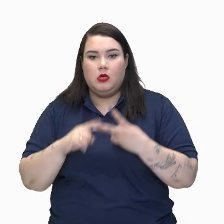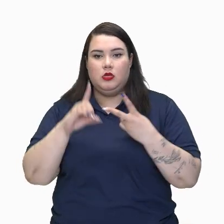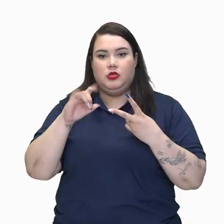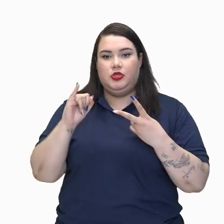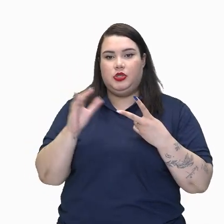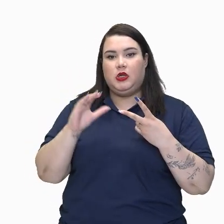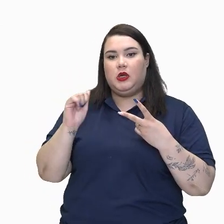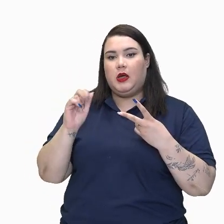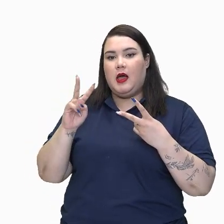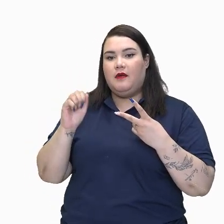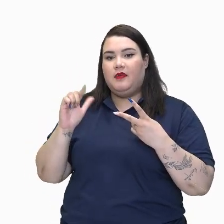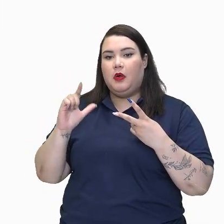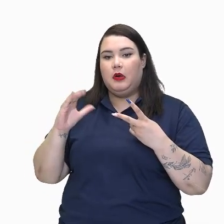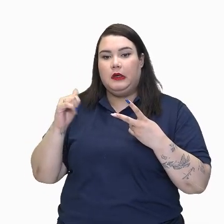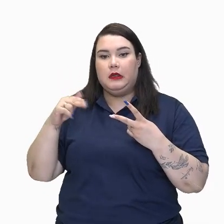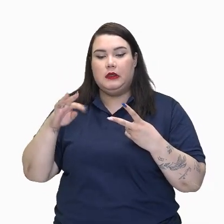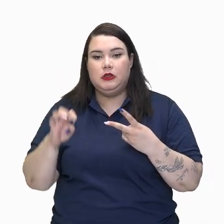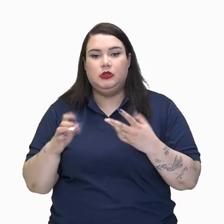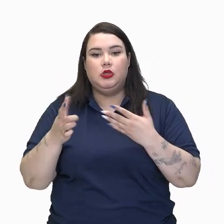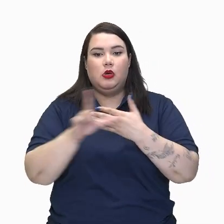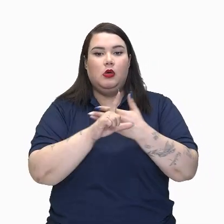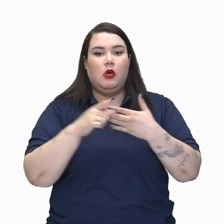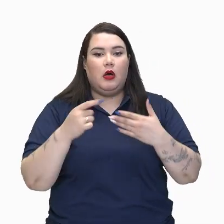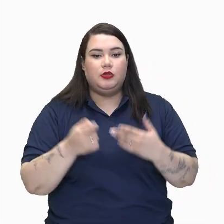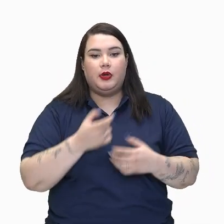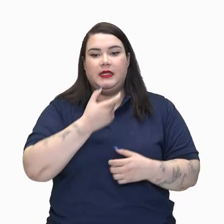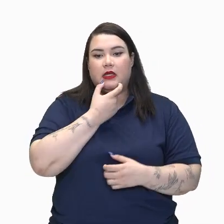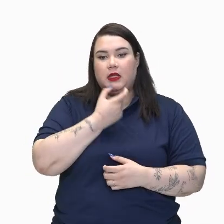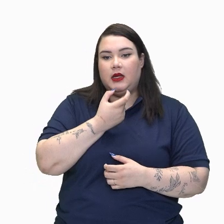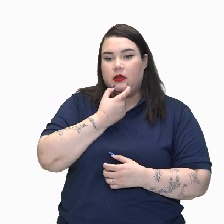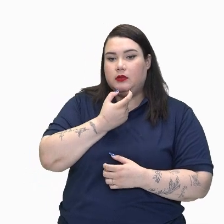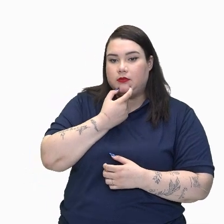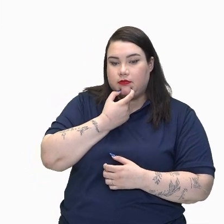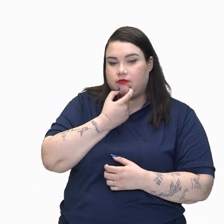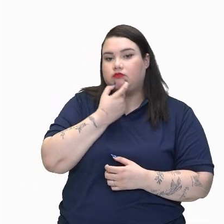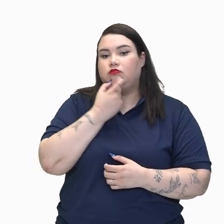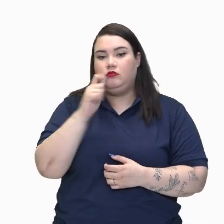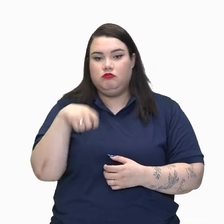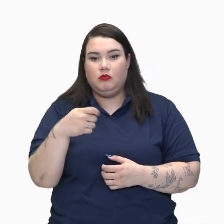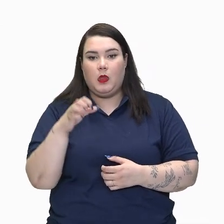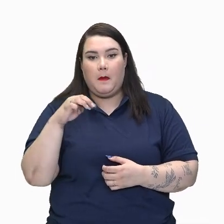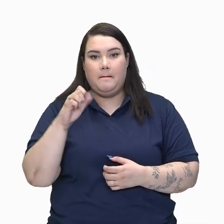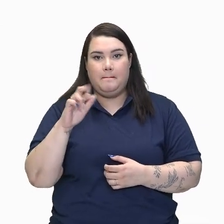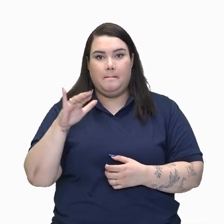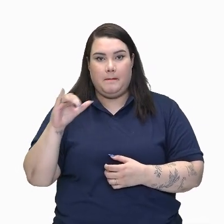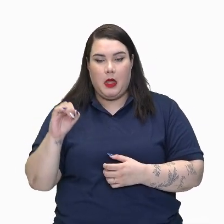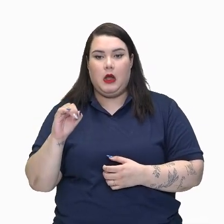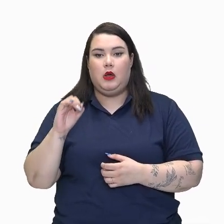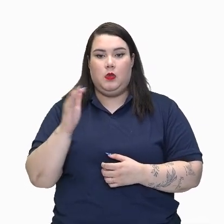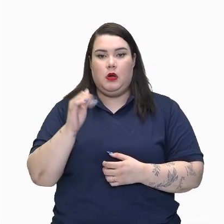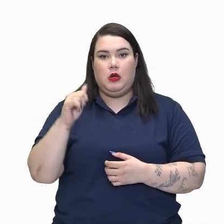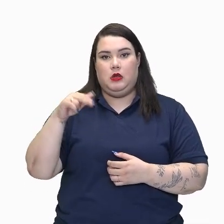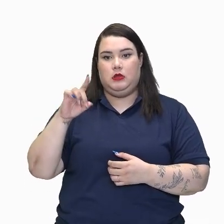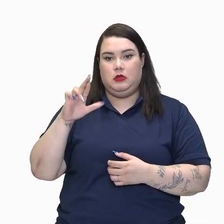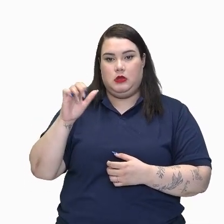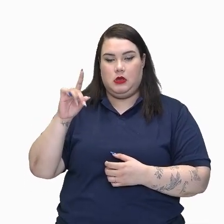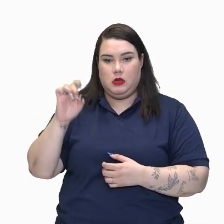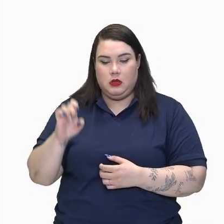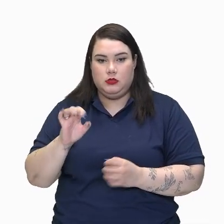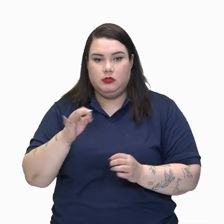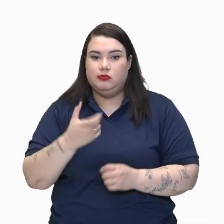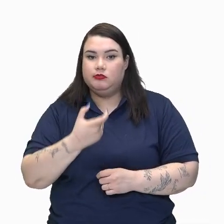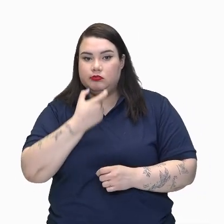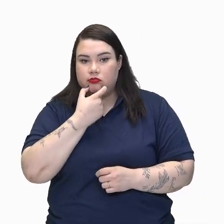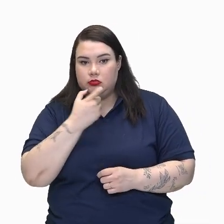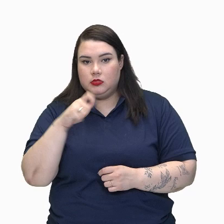na escrita, na literatura, temos o Mário de Andrade, o Oswald de Andrade, que são essas figuras que vocês estão observando aí do lado, né? Nós temos